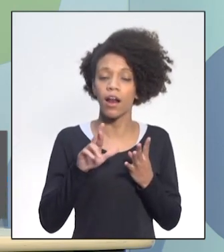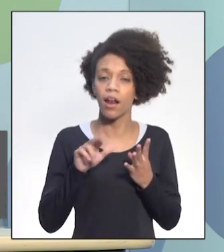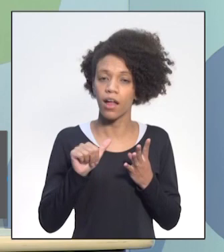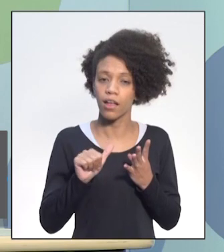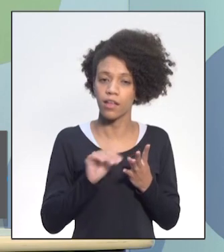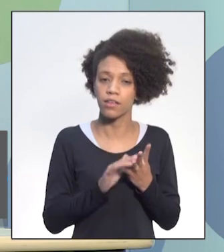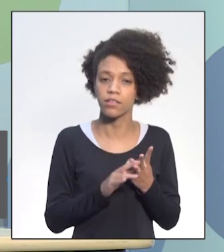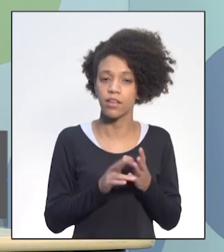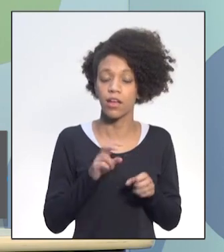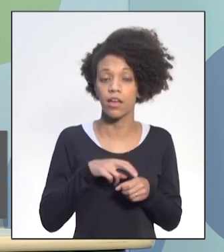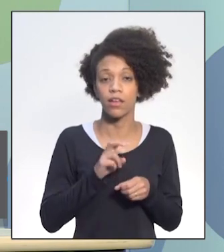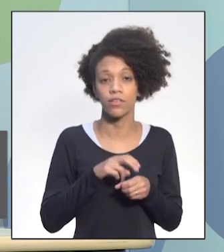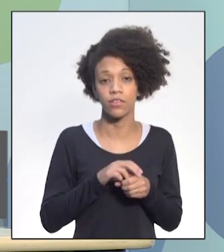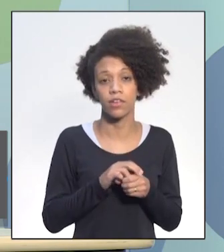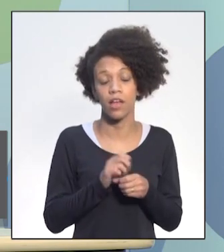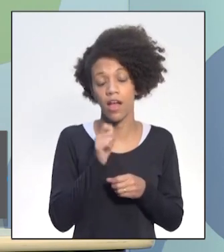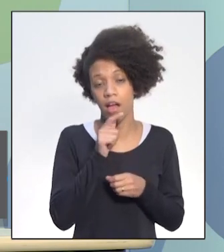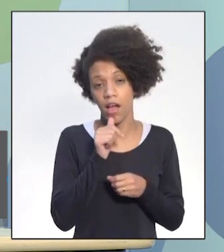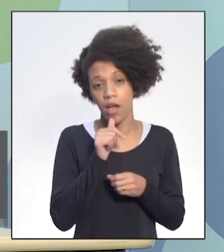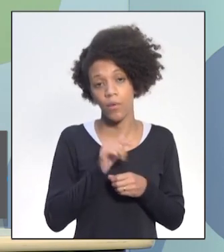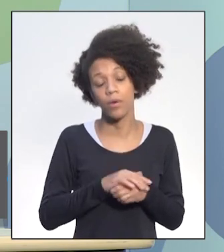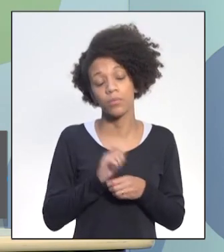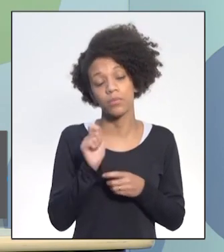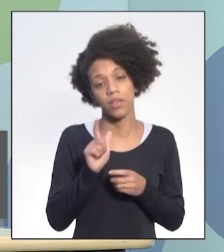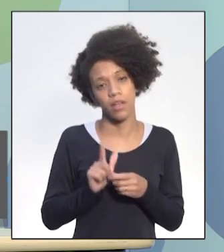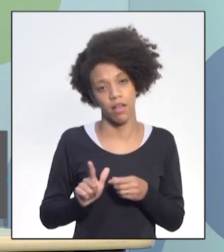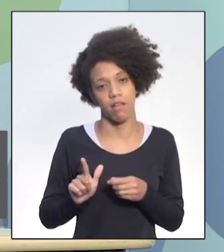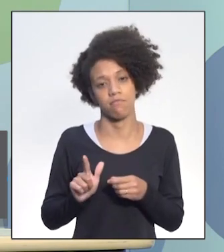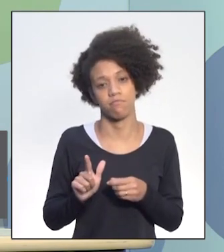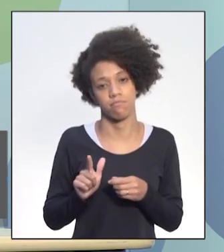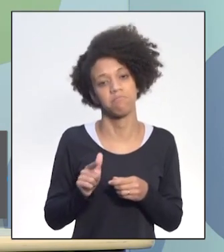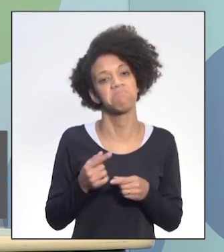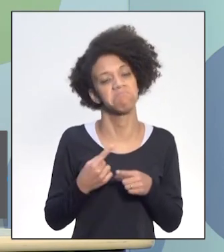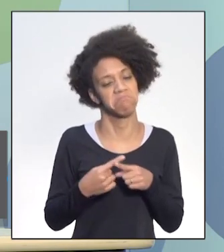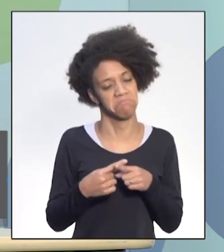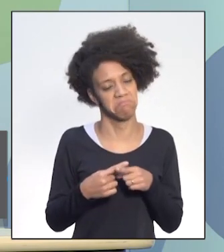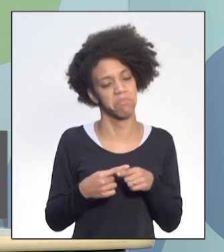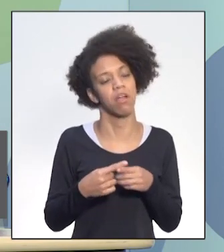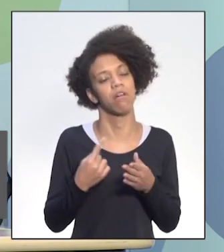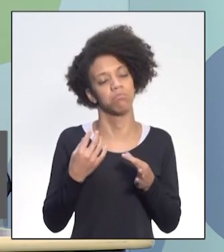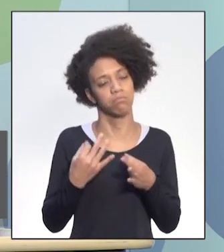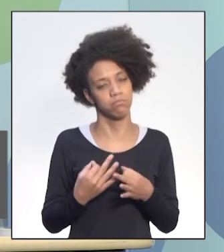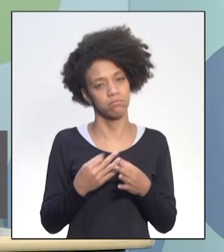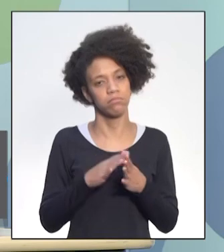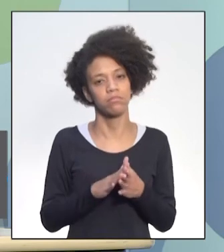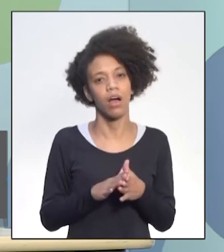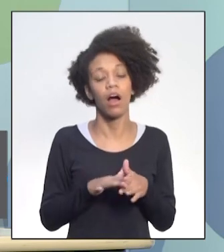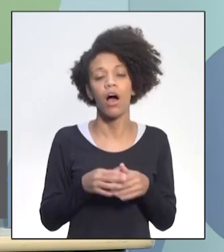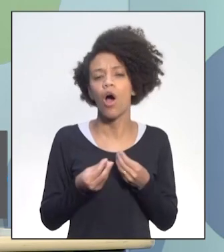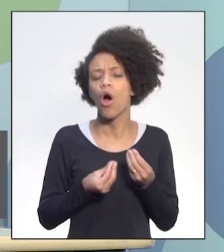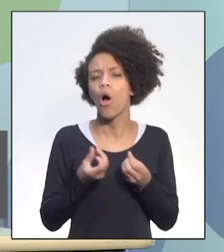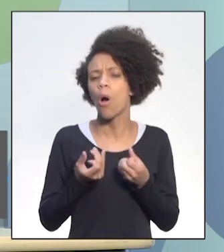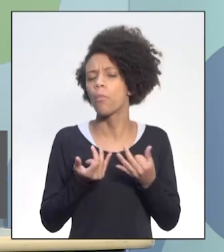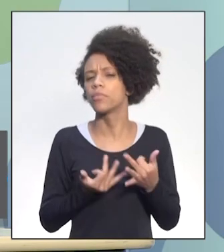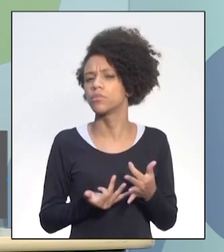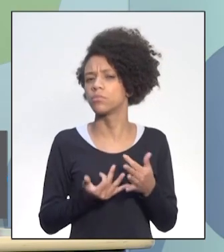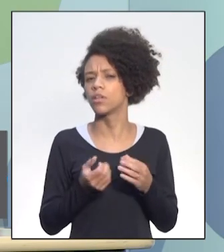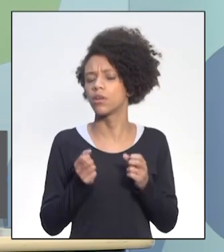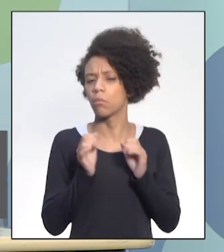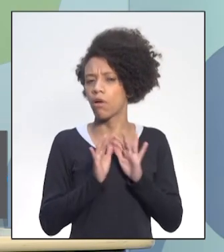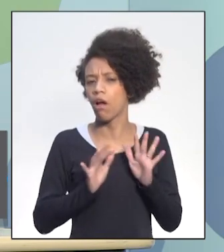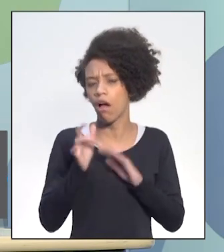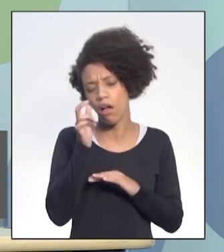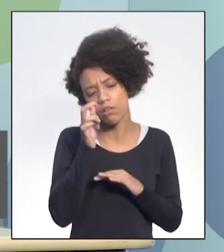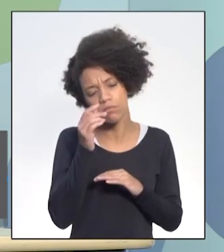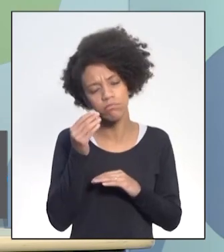colocou refrigerante e água com gás, também parcialmente correta. Perfeito. Né? Como que a gente explicaria isso para eles, para ficar mais interessante,